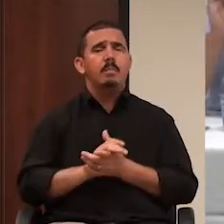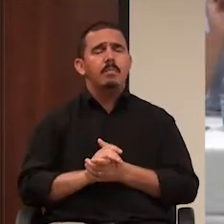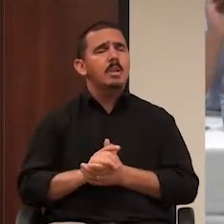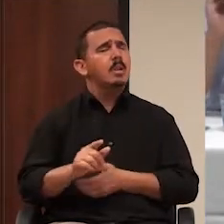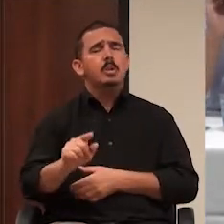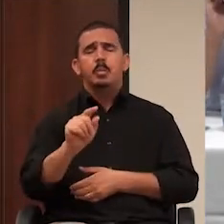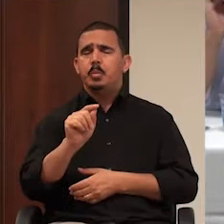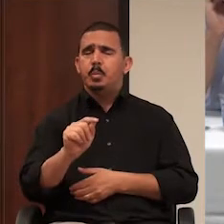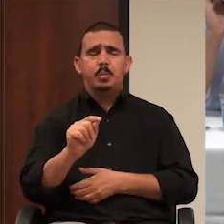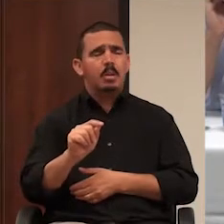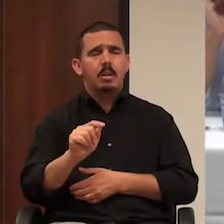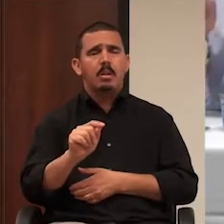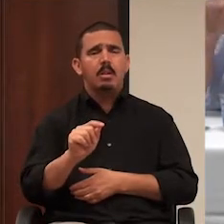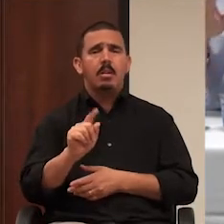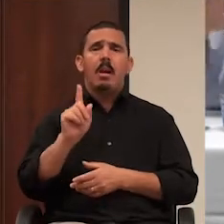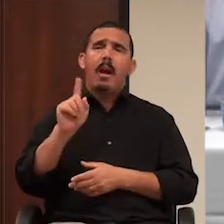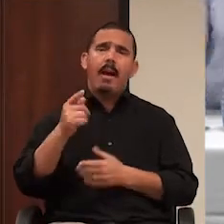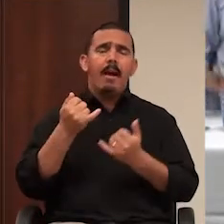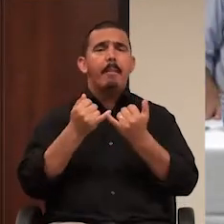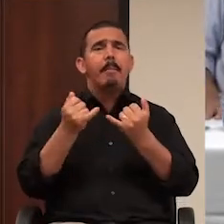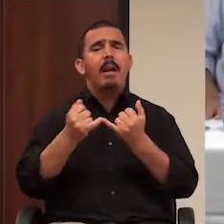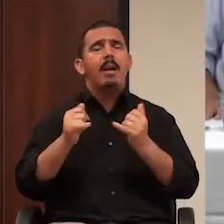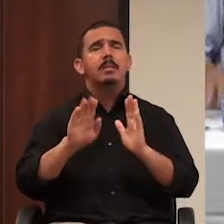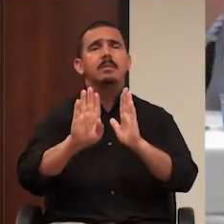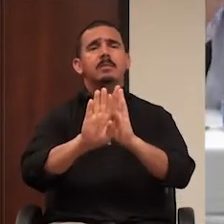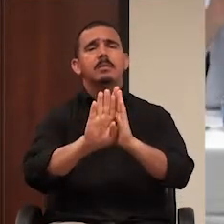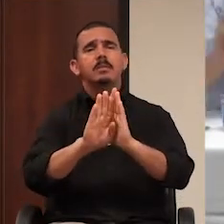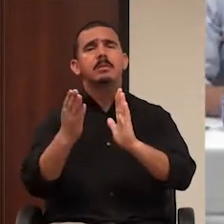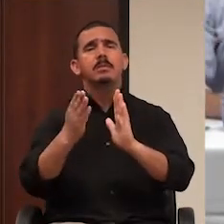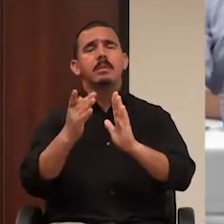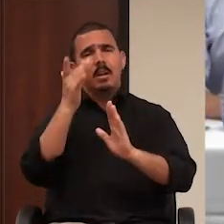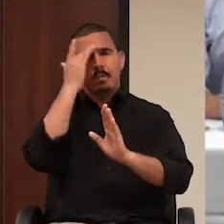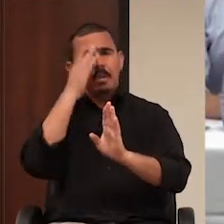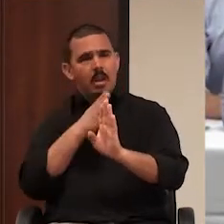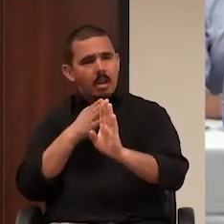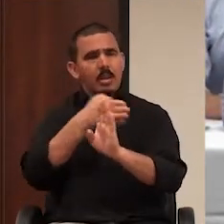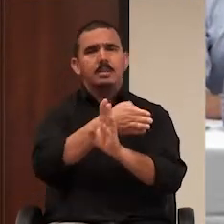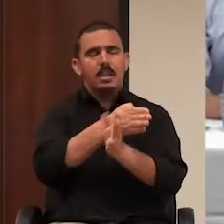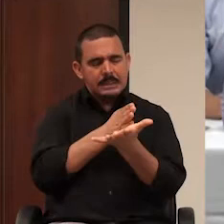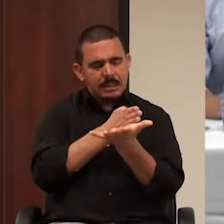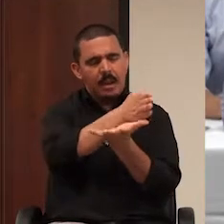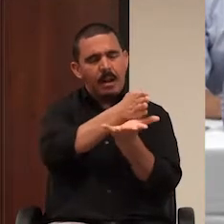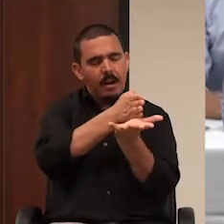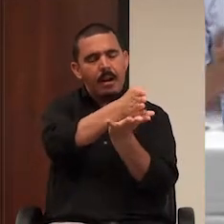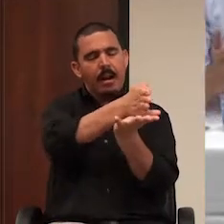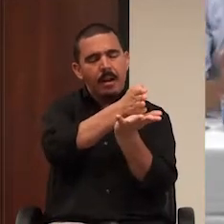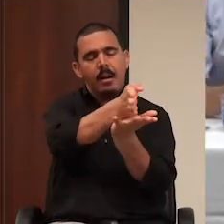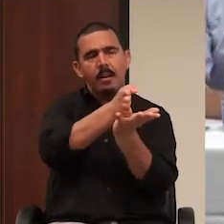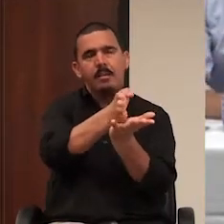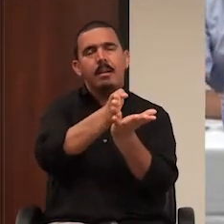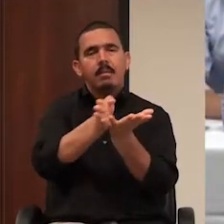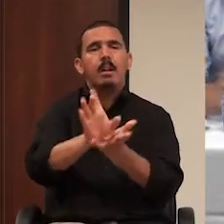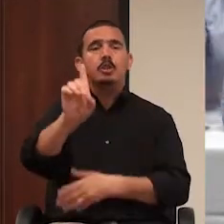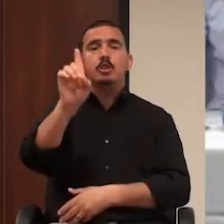como uma porta de acesso a outros tantos direitos, né? Então, por